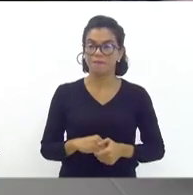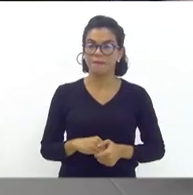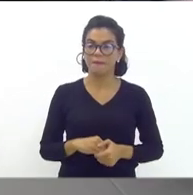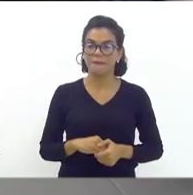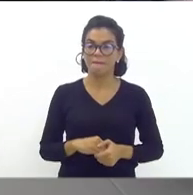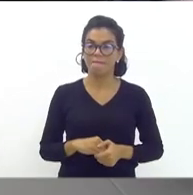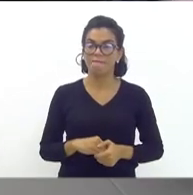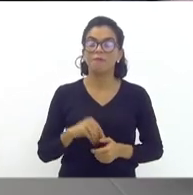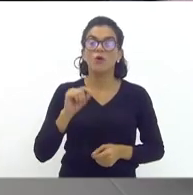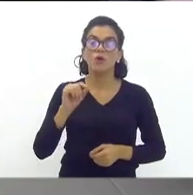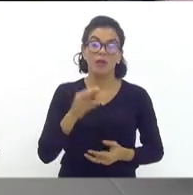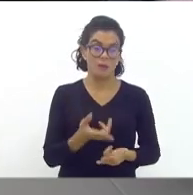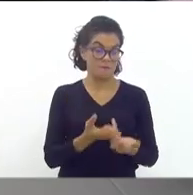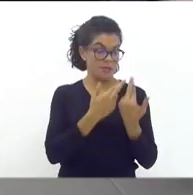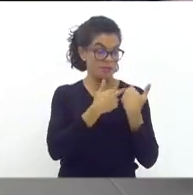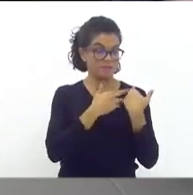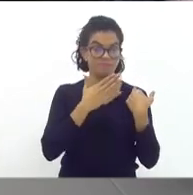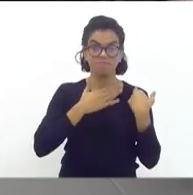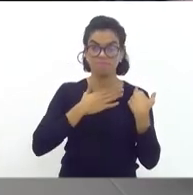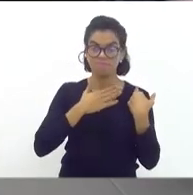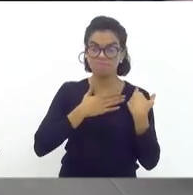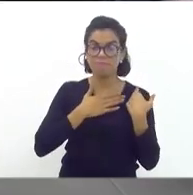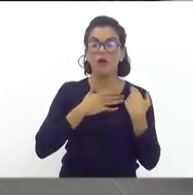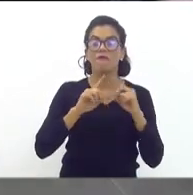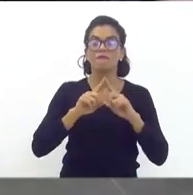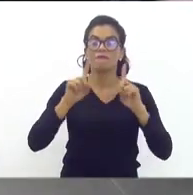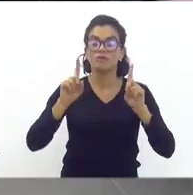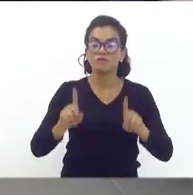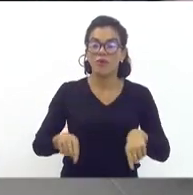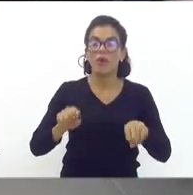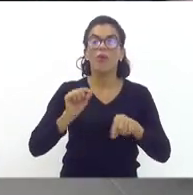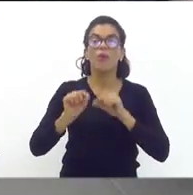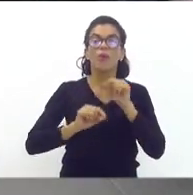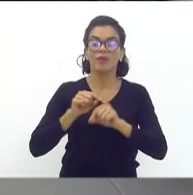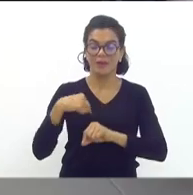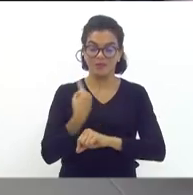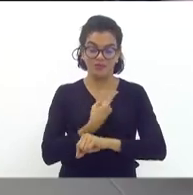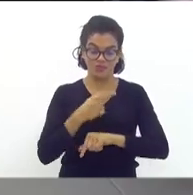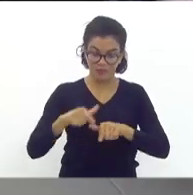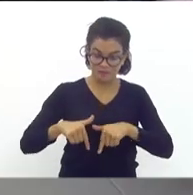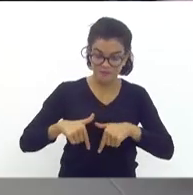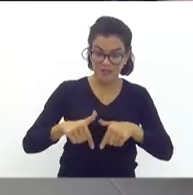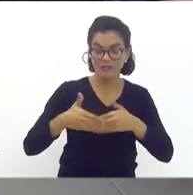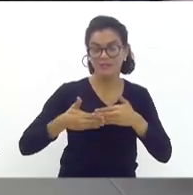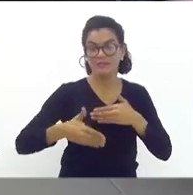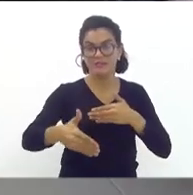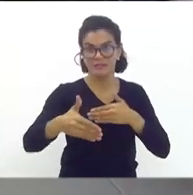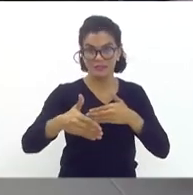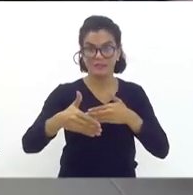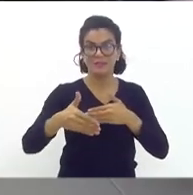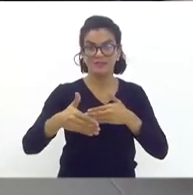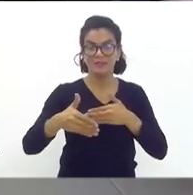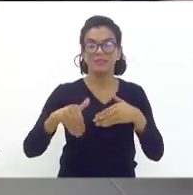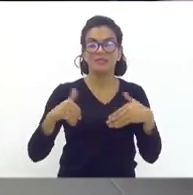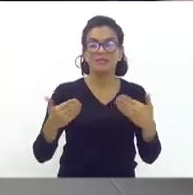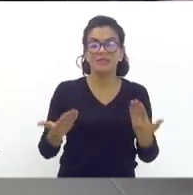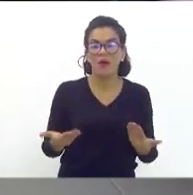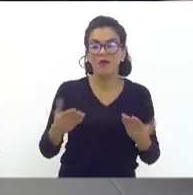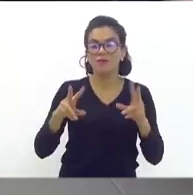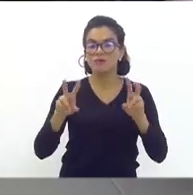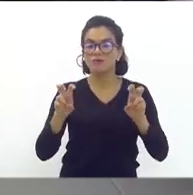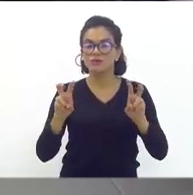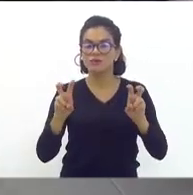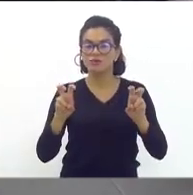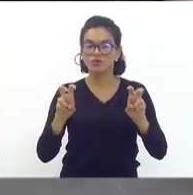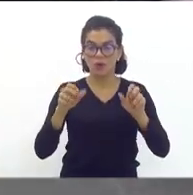o que me cabe é o que que a gente fez daqui para frente então a gente com relação